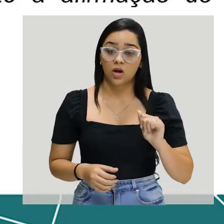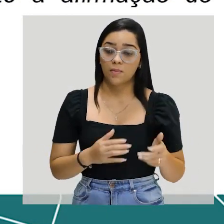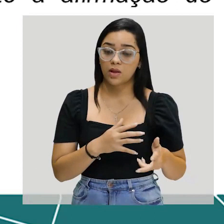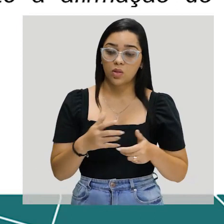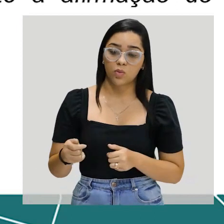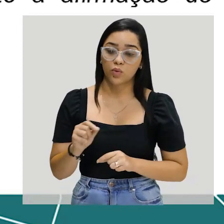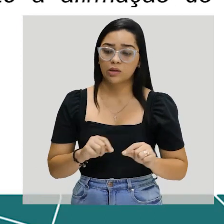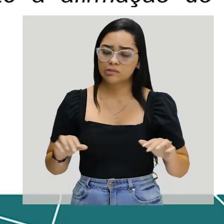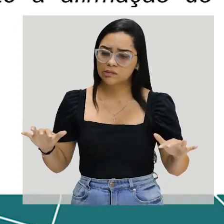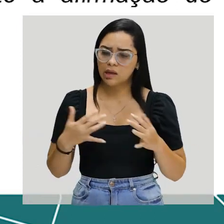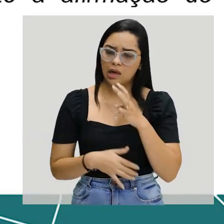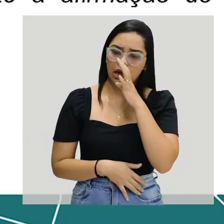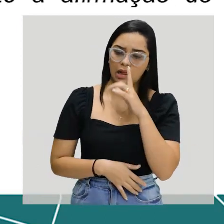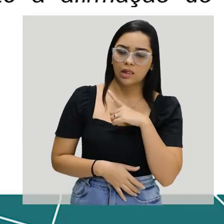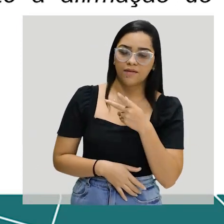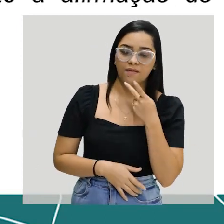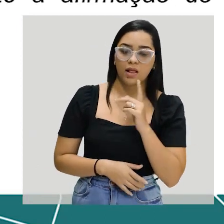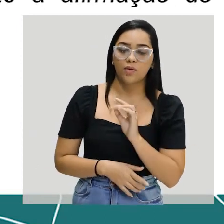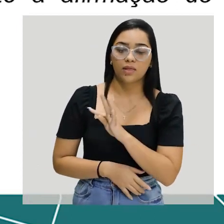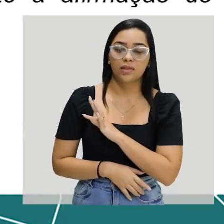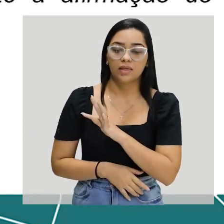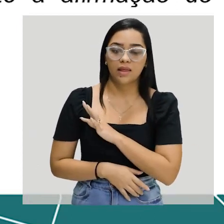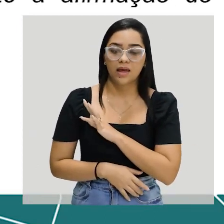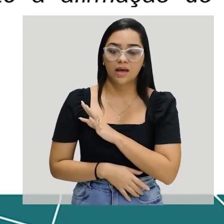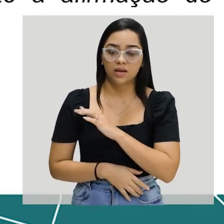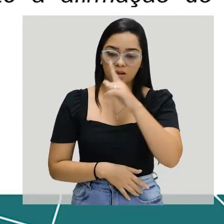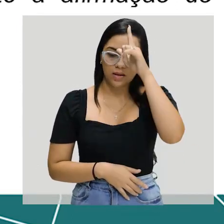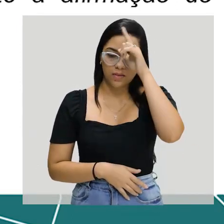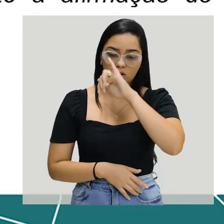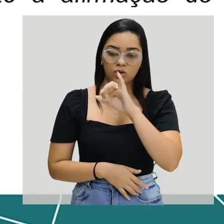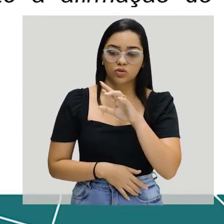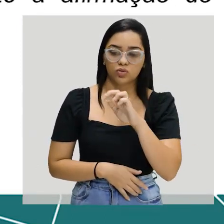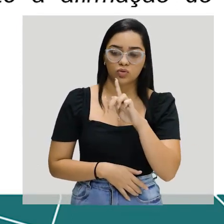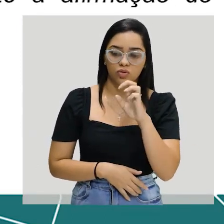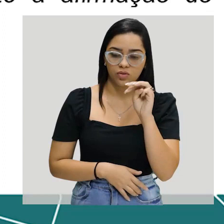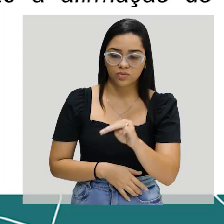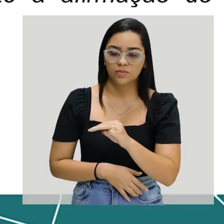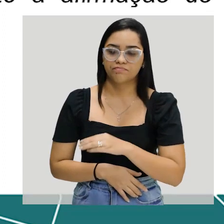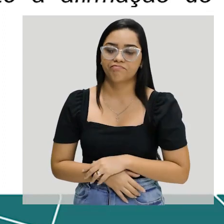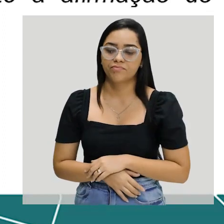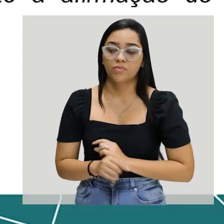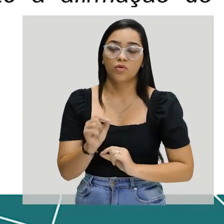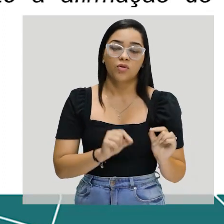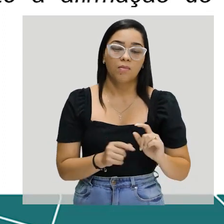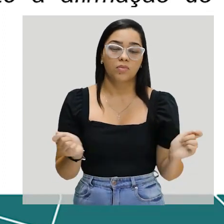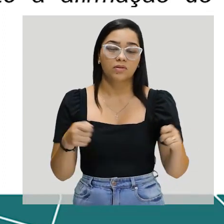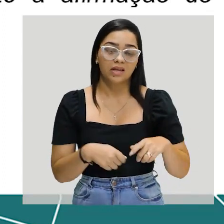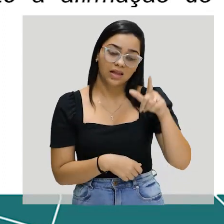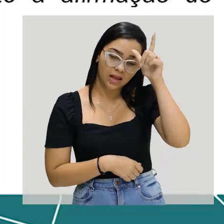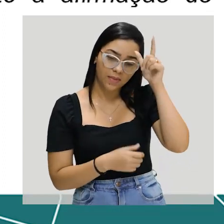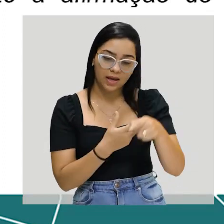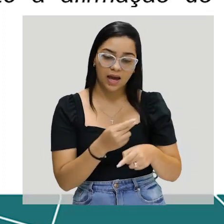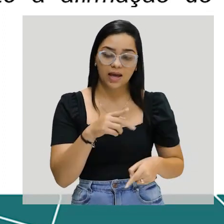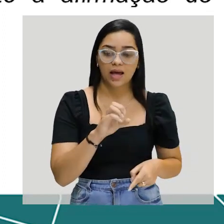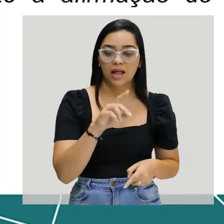nos surpreendemos com a declaração do técnico da seleção alemã Jung klinsman diante da